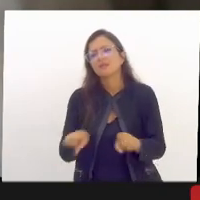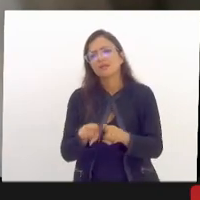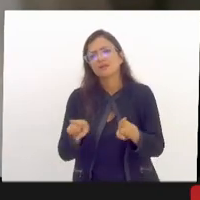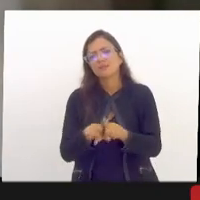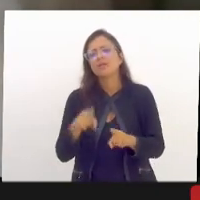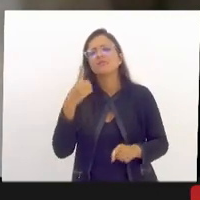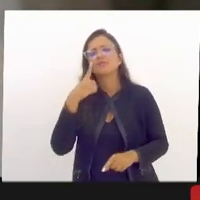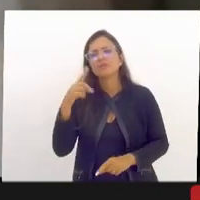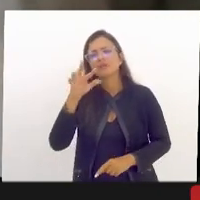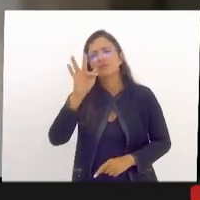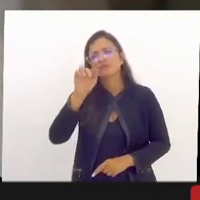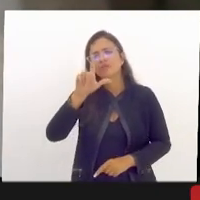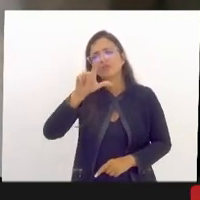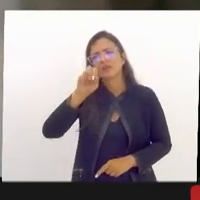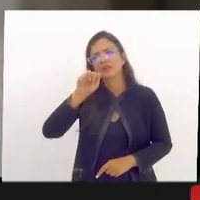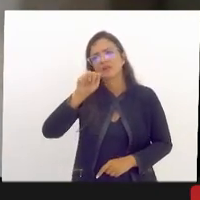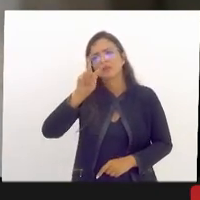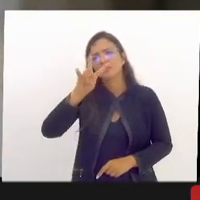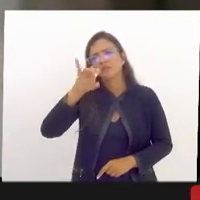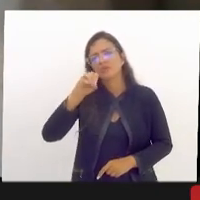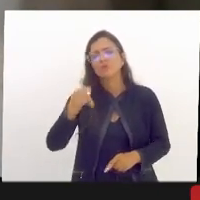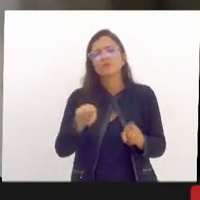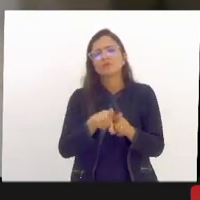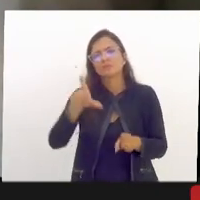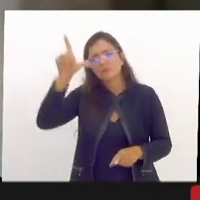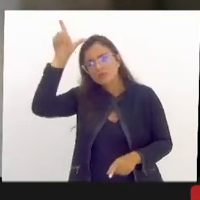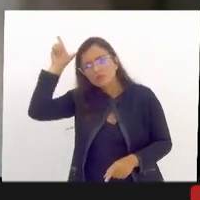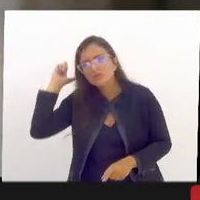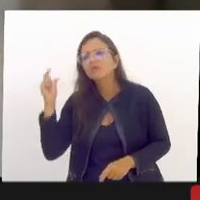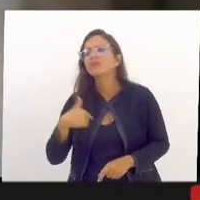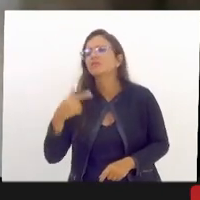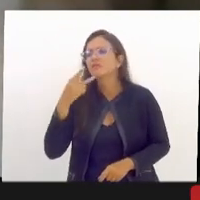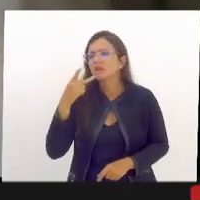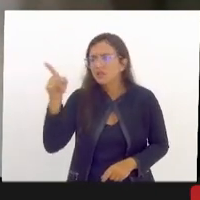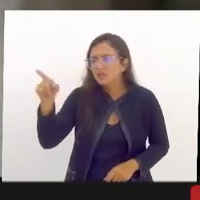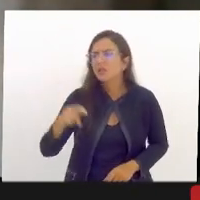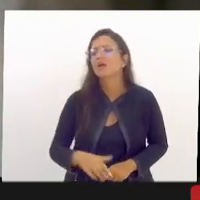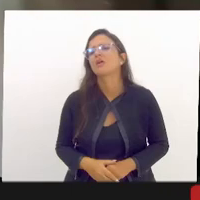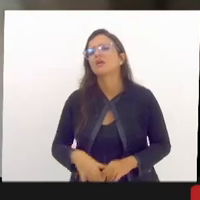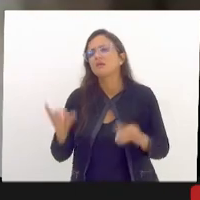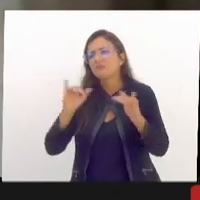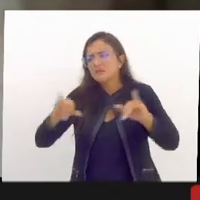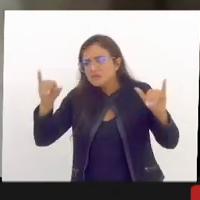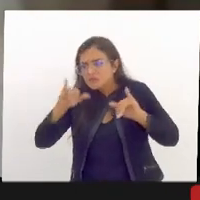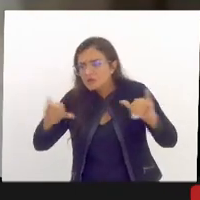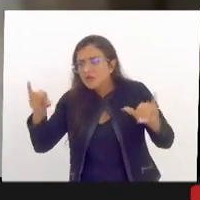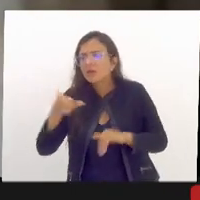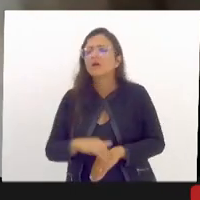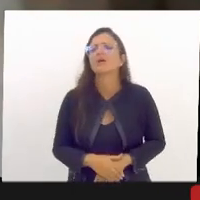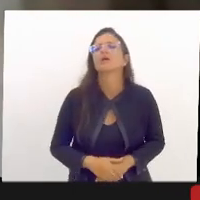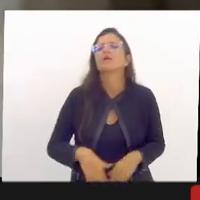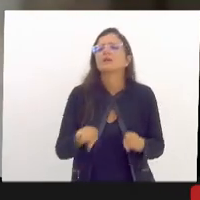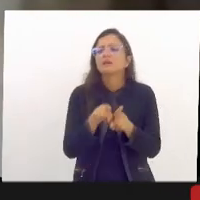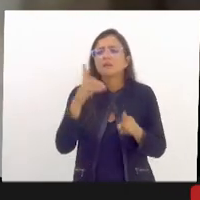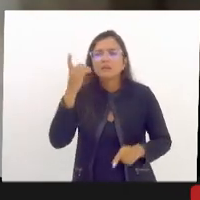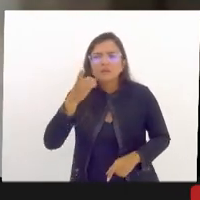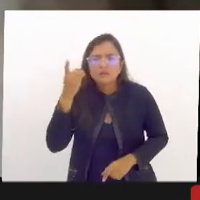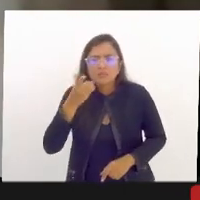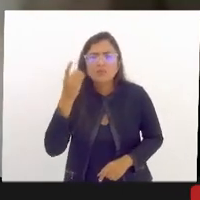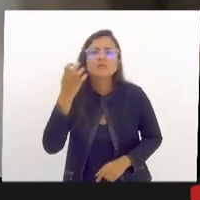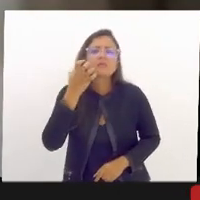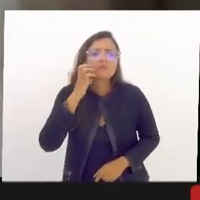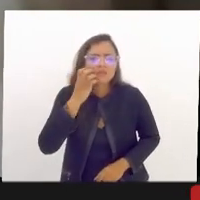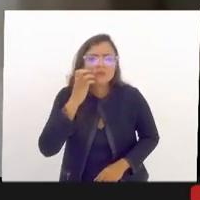do Serafini, do Luiz Paulo, também declarei para a imprensa, e o deputado Valdec vai falar pela nossa bancada nesse mesmo